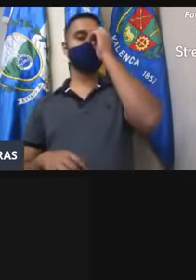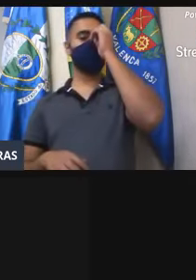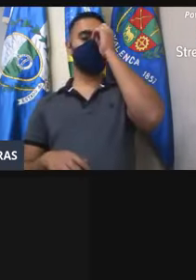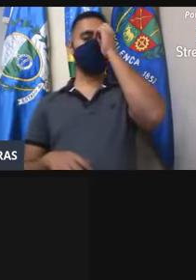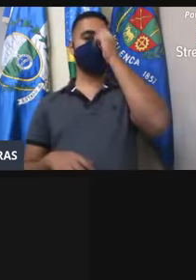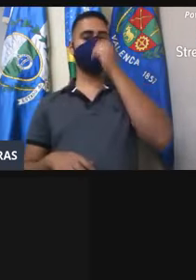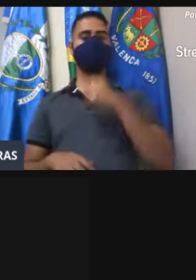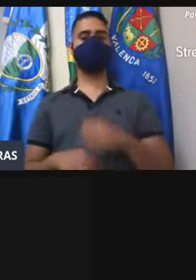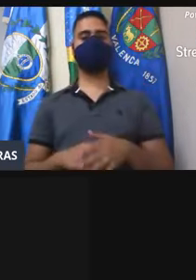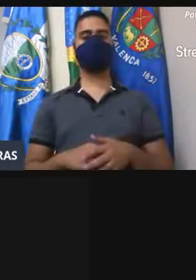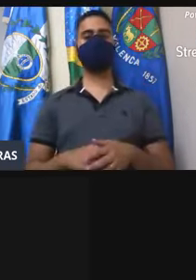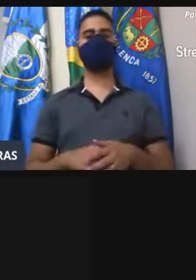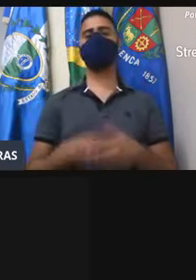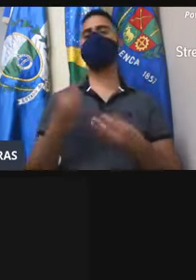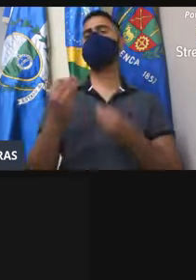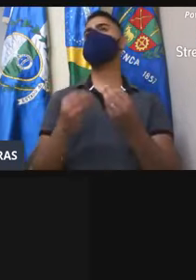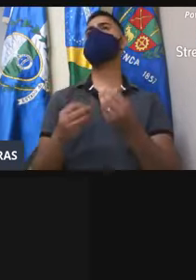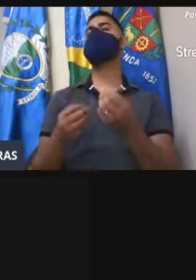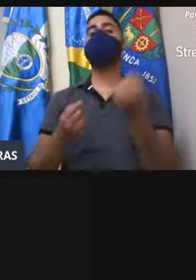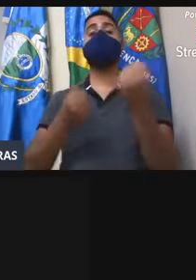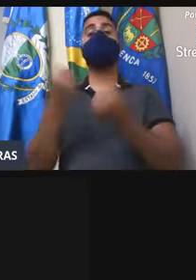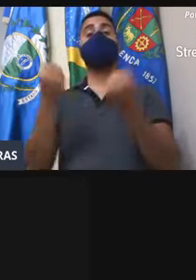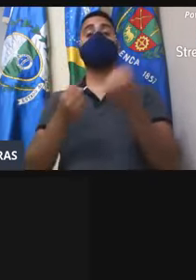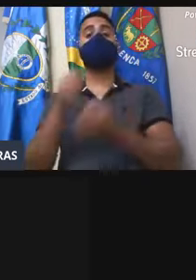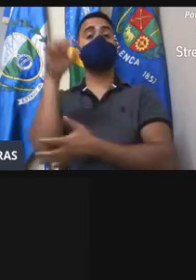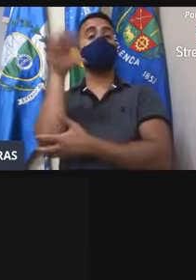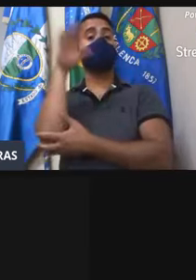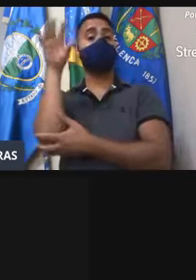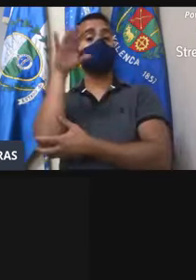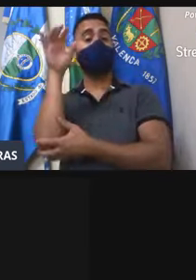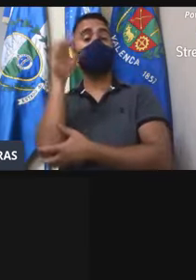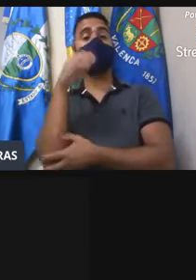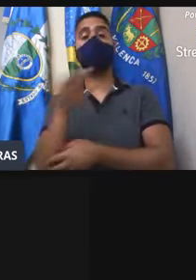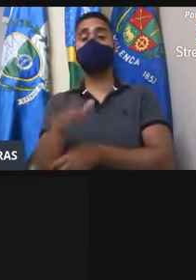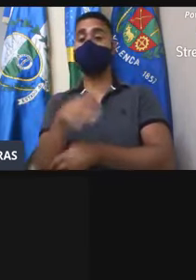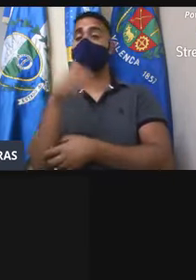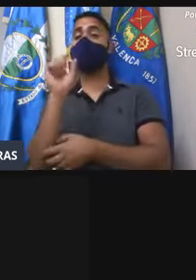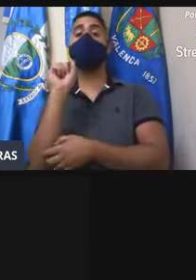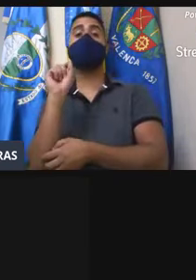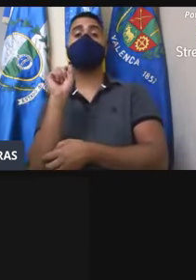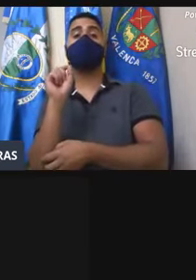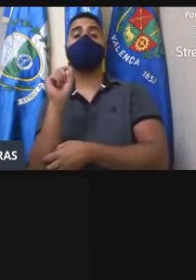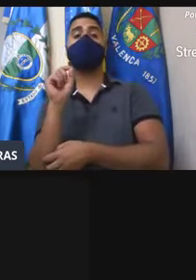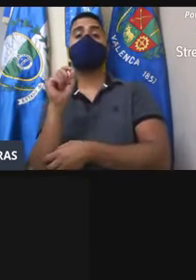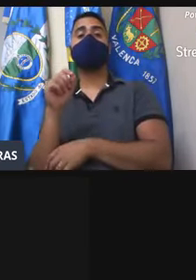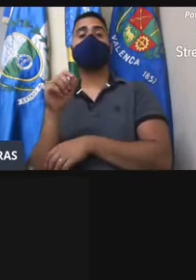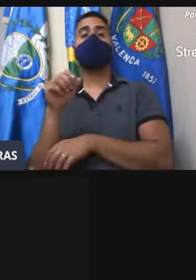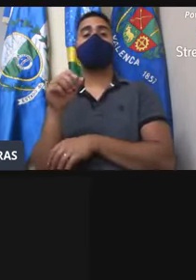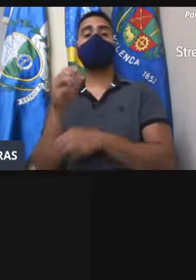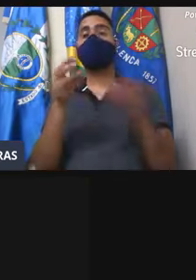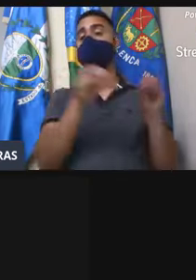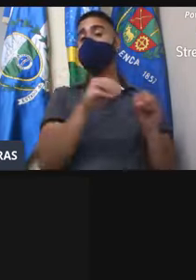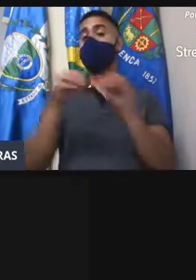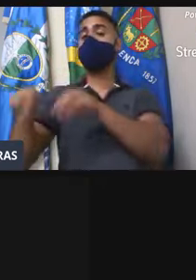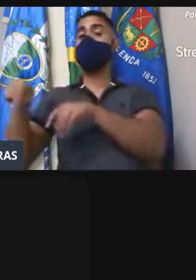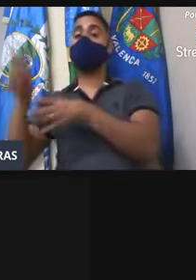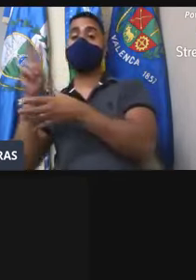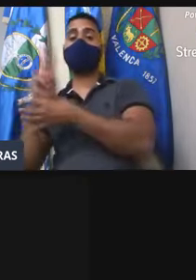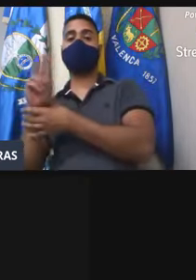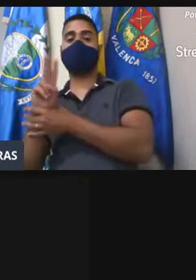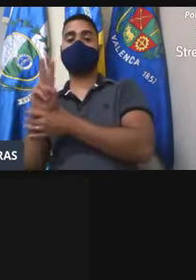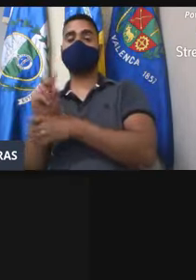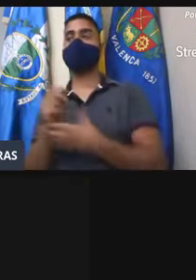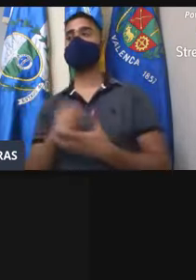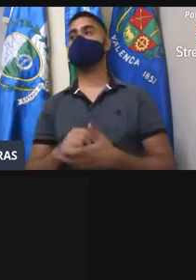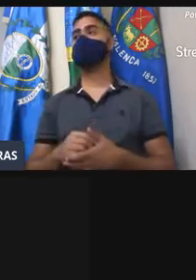da condução das ambulâncias, uma ambulância de qualidade, no que diz respeito à transferência aqui para Valença. E eu não posso também deixar